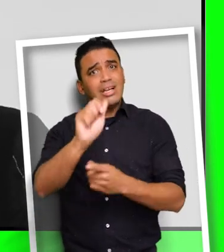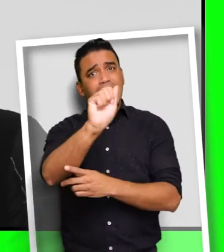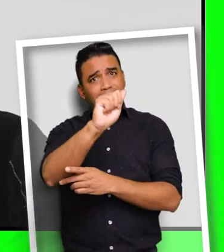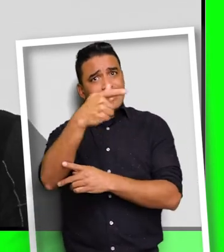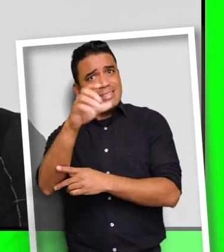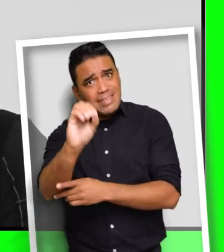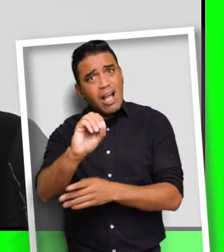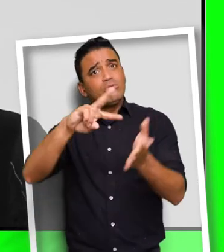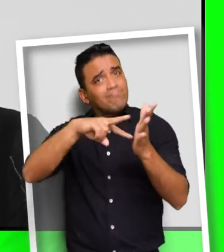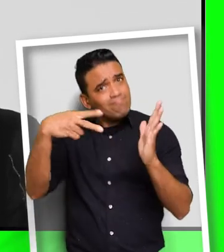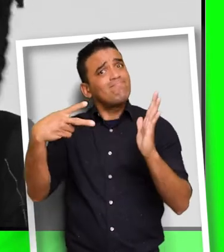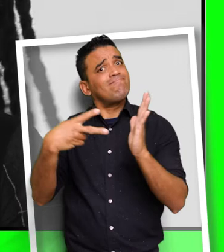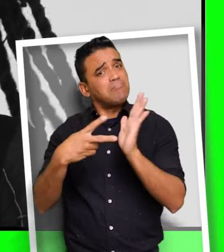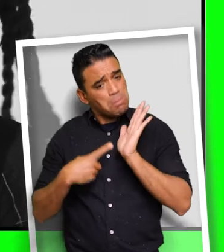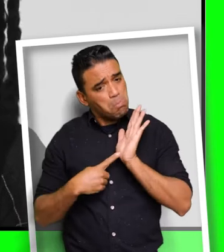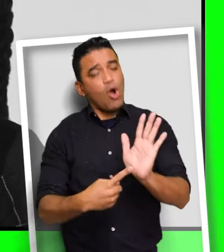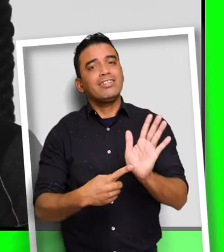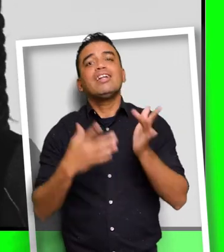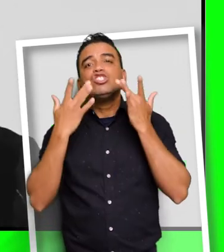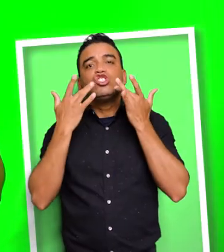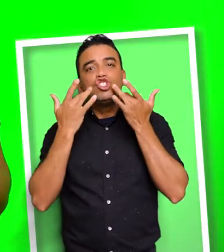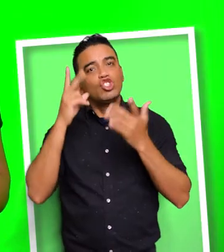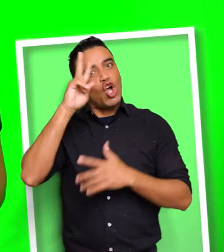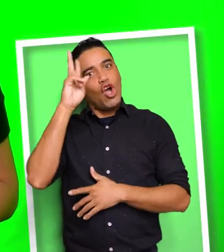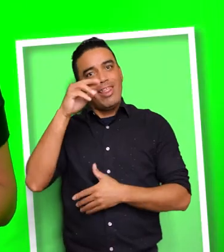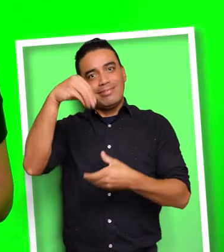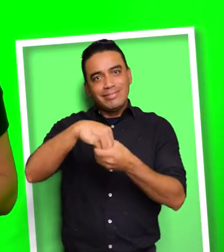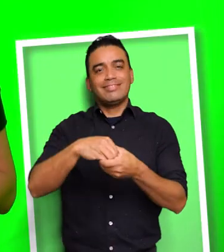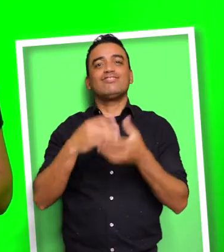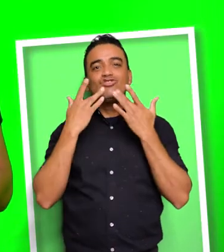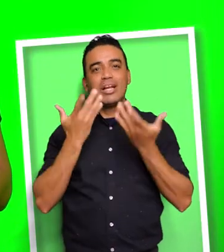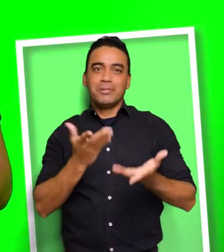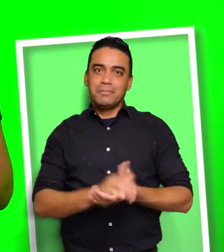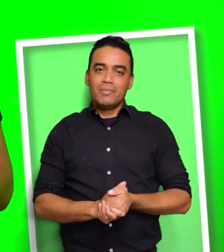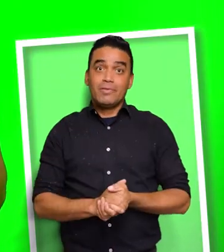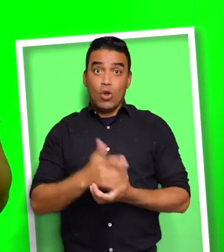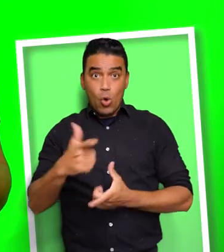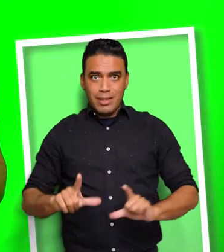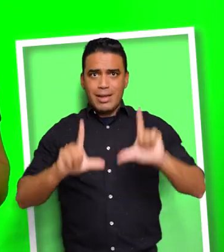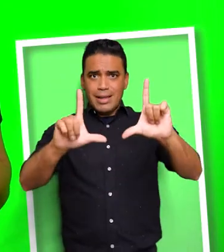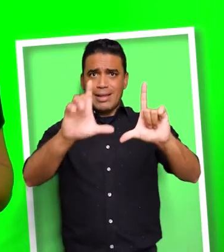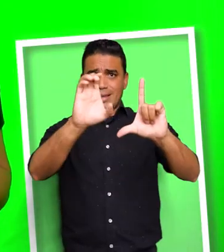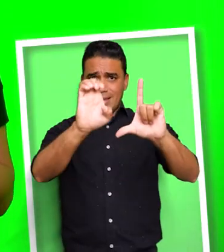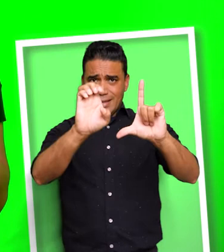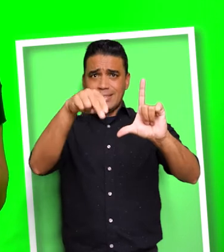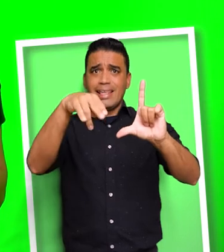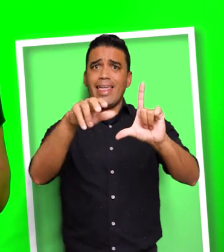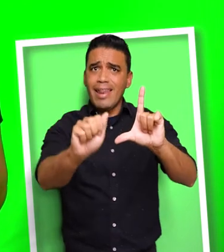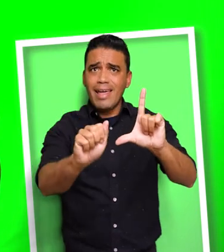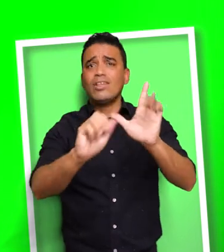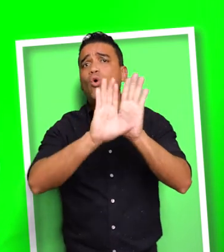ação que dá sentido para a história que você está vendo. Outra cena que esse conceito aparece de